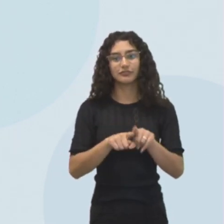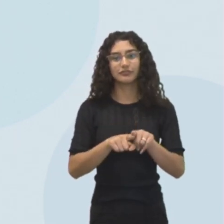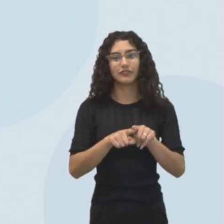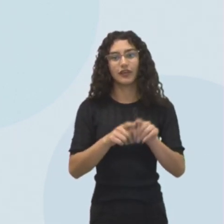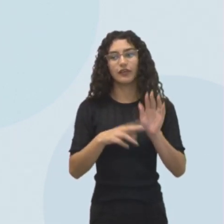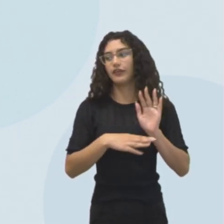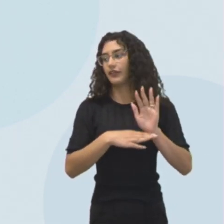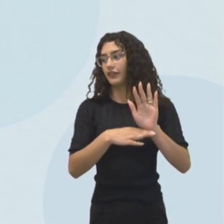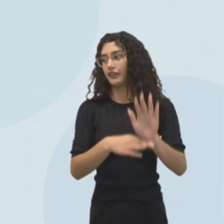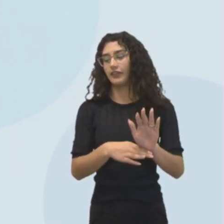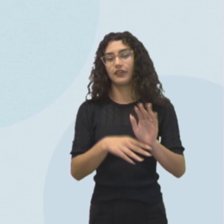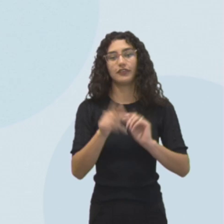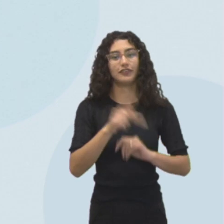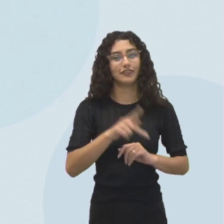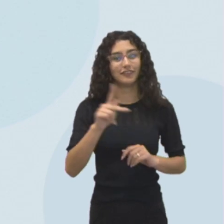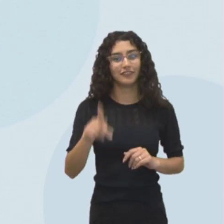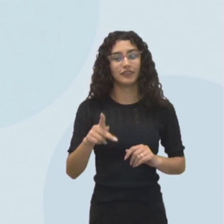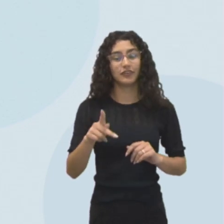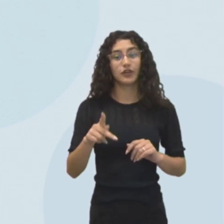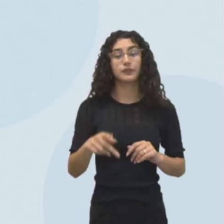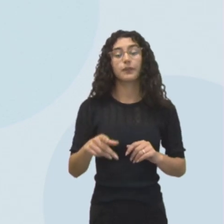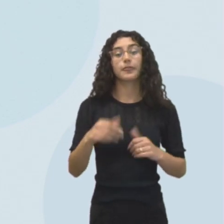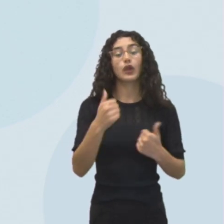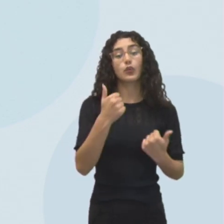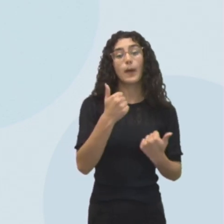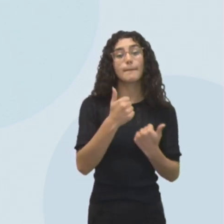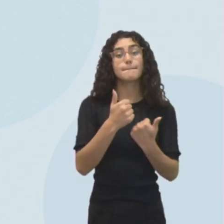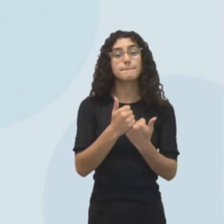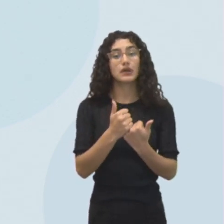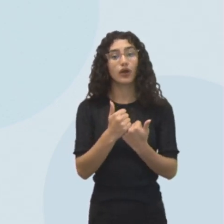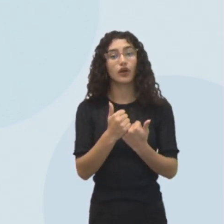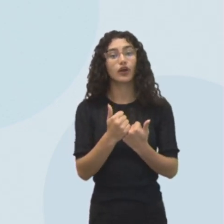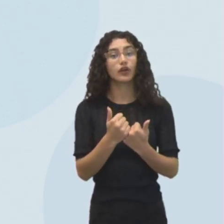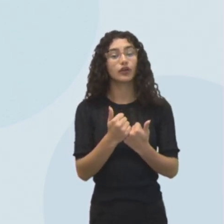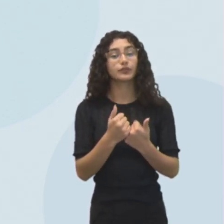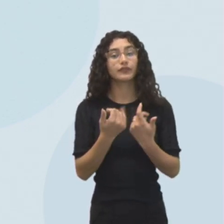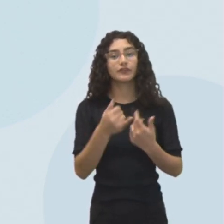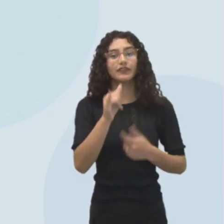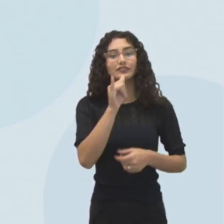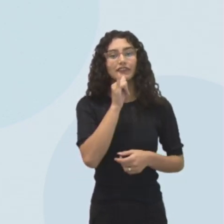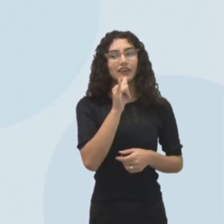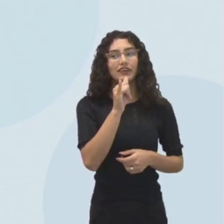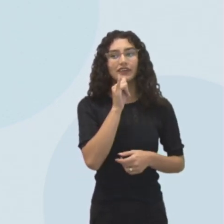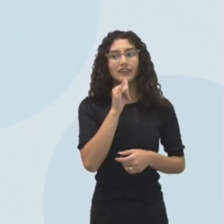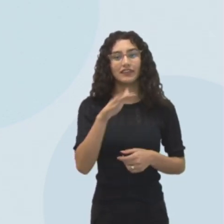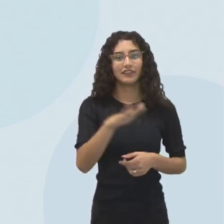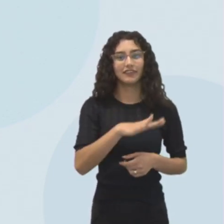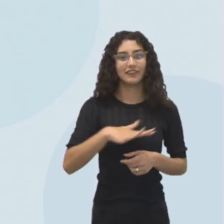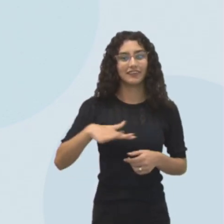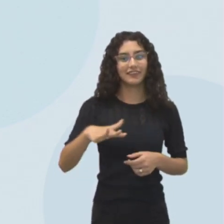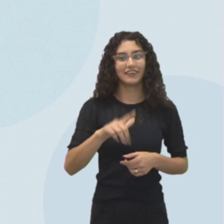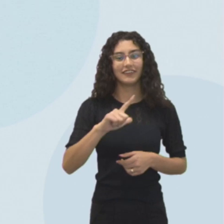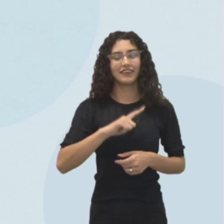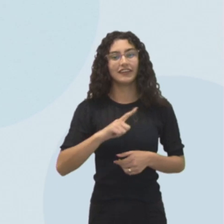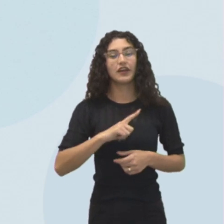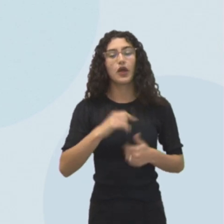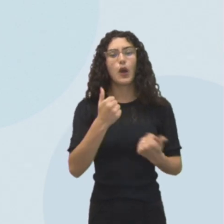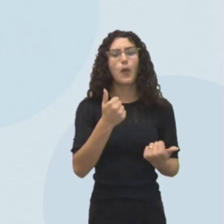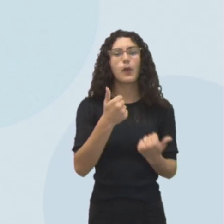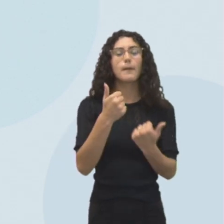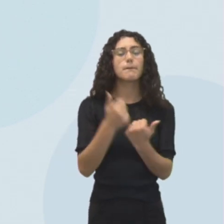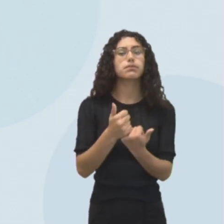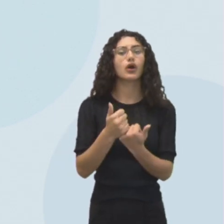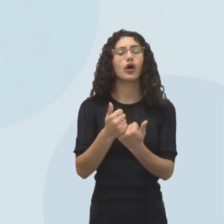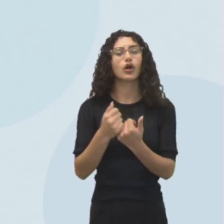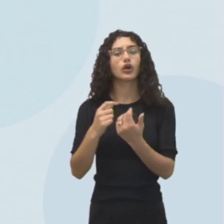do professor, do apoio, né? Tanto esse exemplo da diretoria Centro-Oeste, o apoio aqui do professor